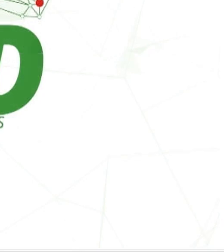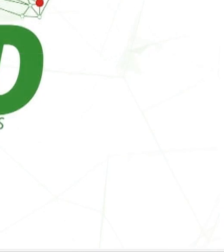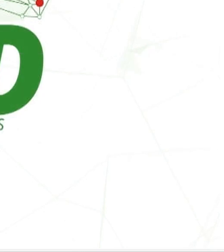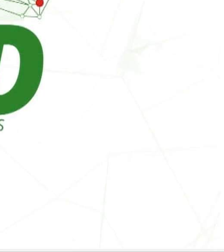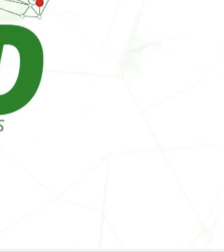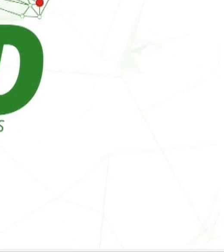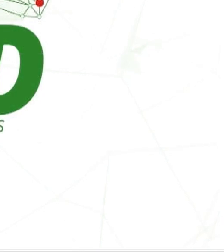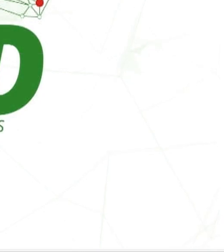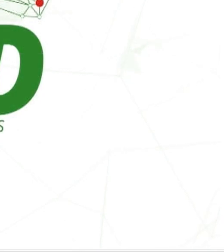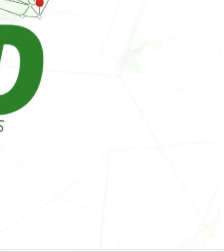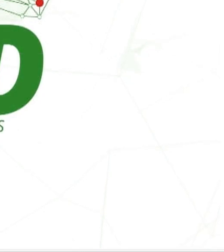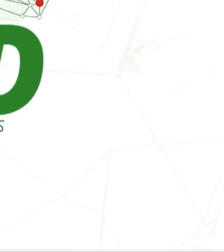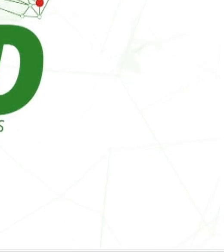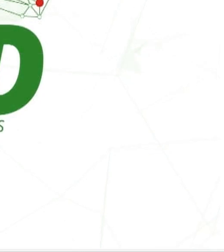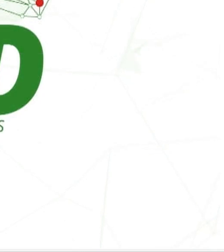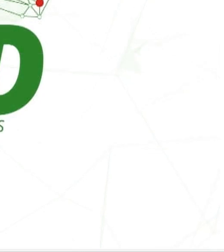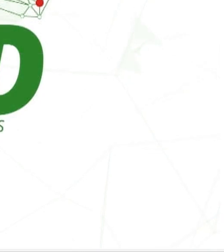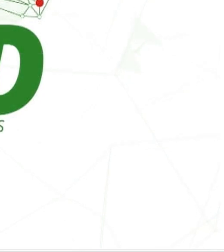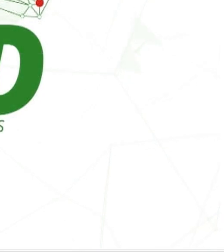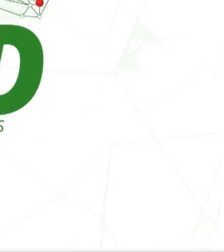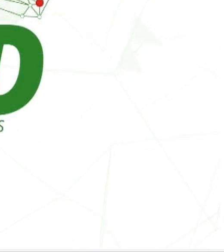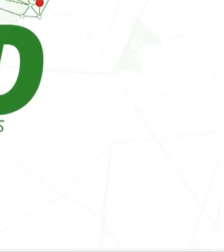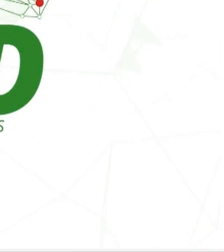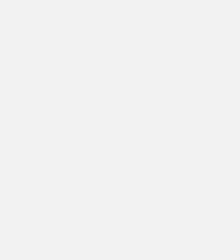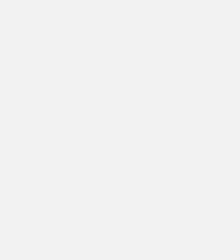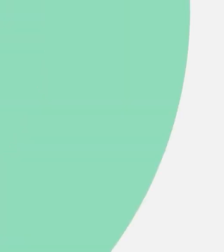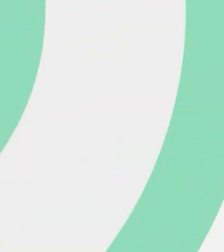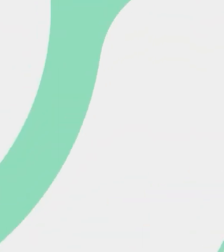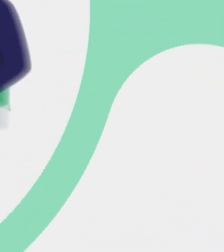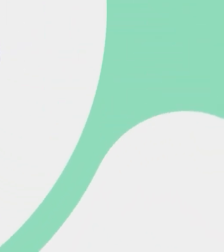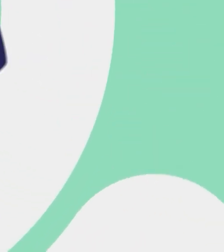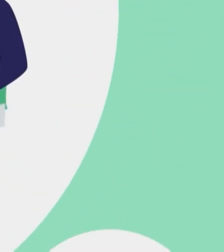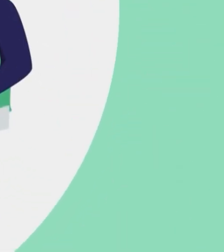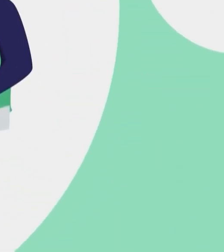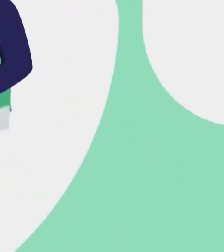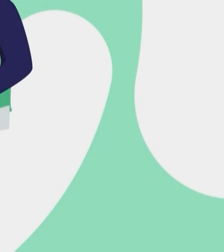Educação à distância, mudando realidades.